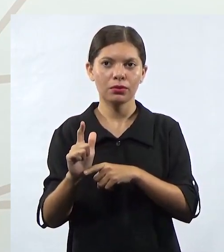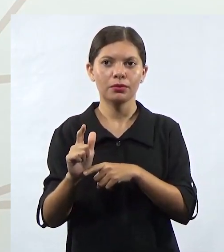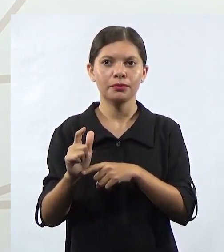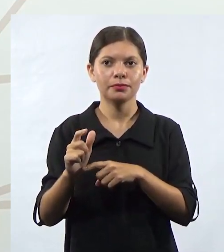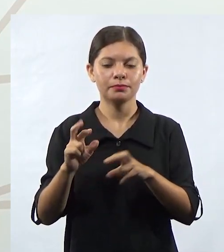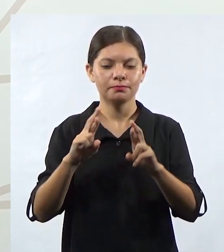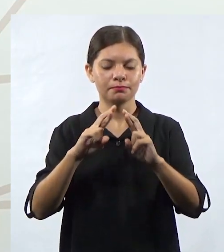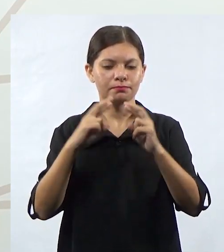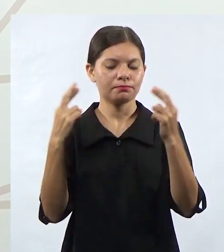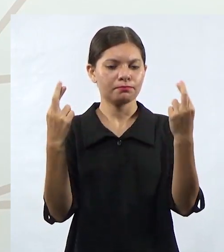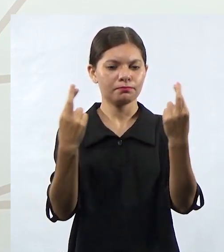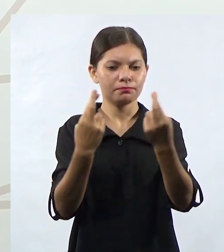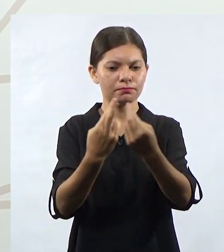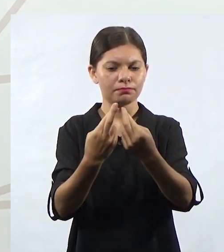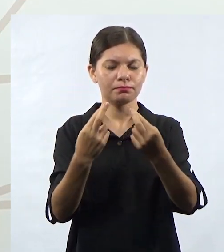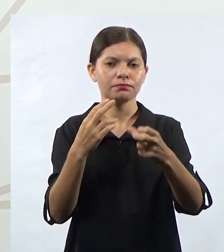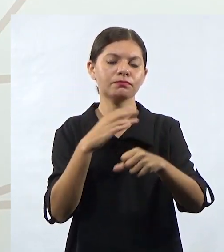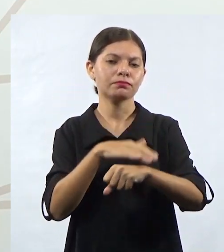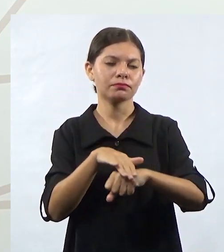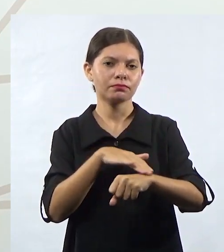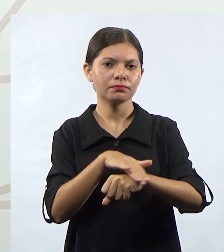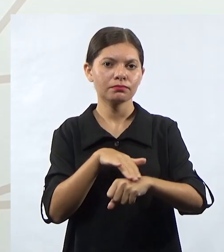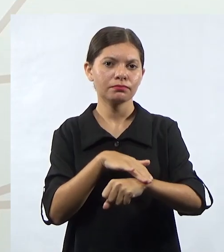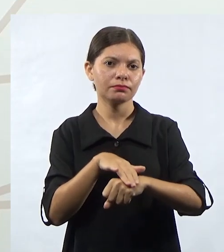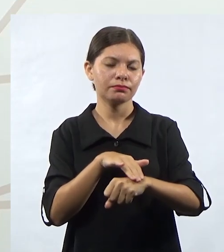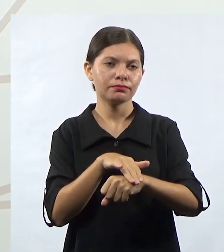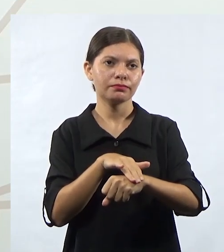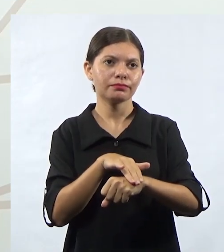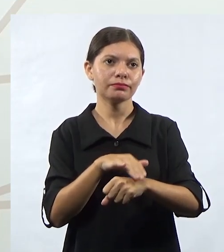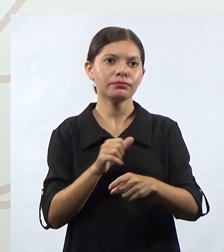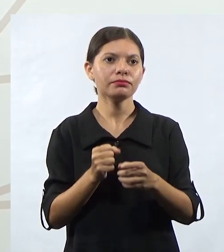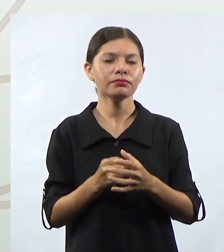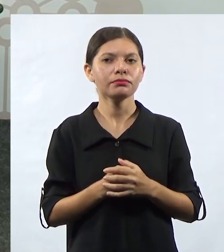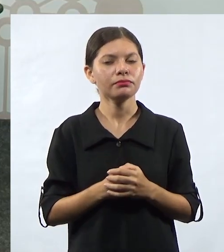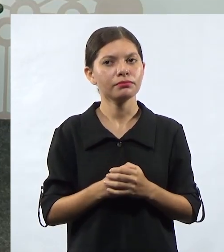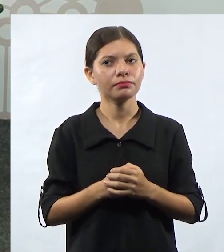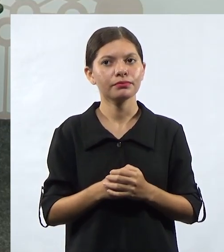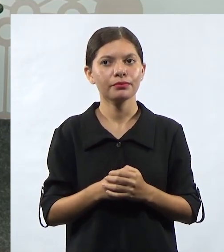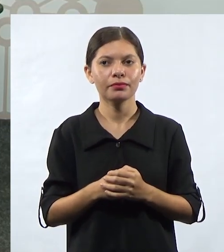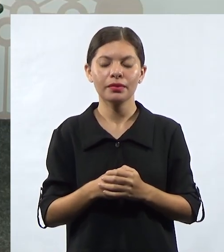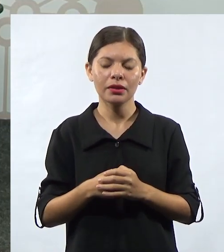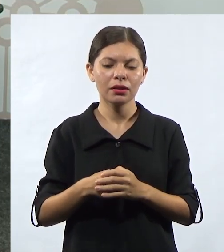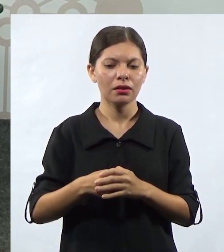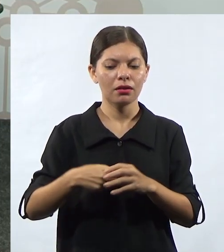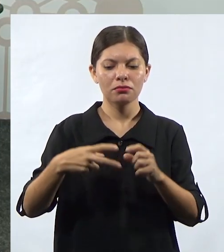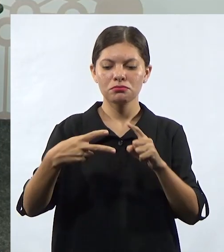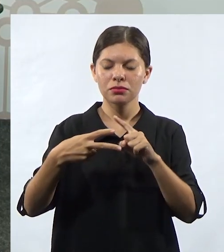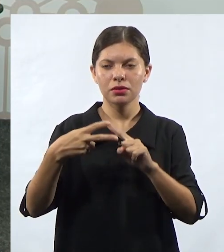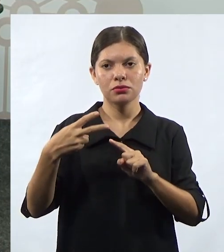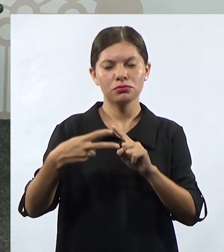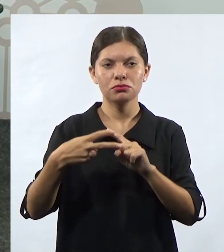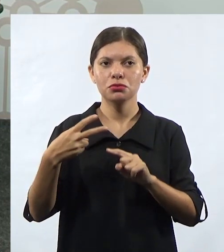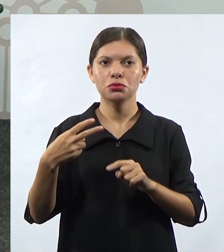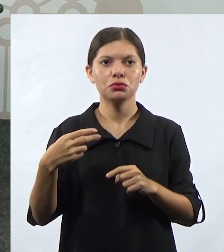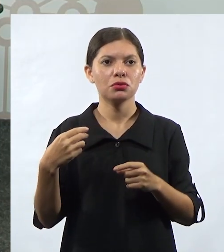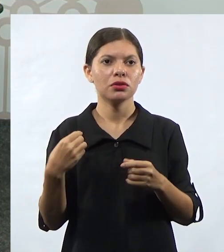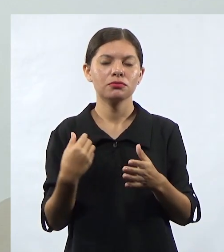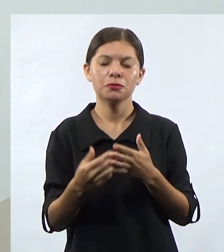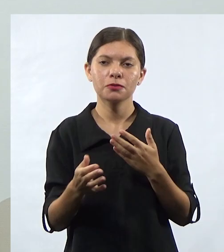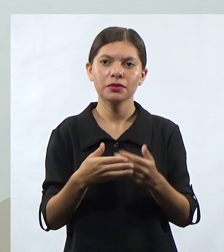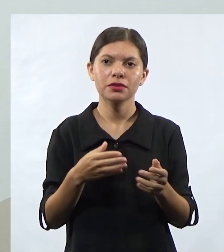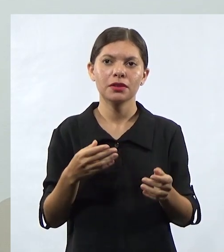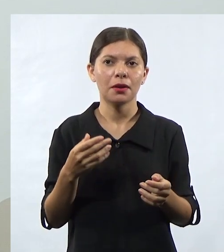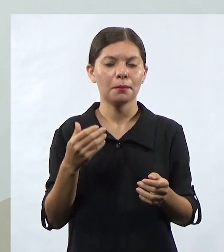roda de conversa, desse grupo focal, é o mais adequado. Pode ser feito das duas formas, professor Saulo, tanto